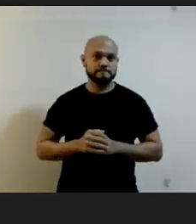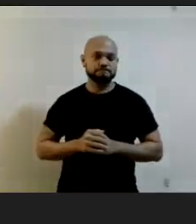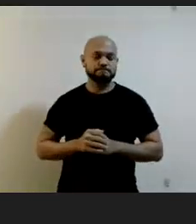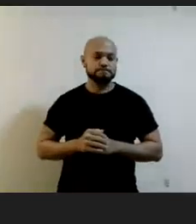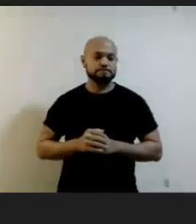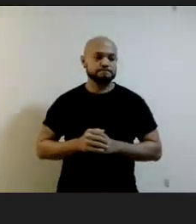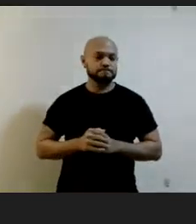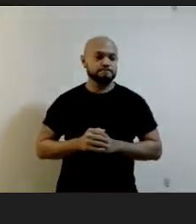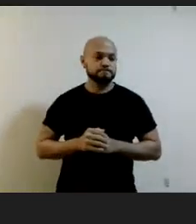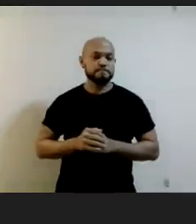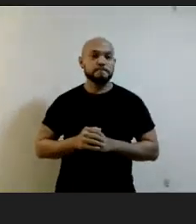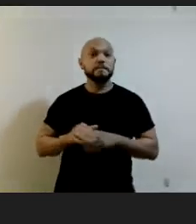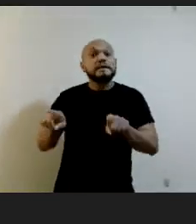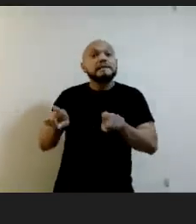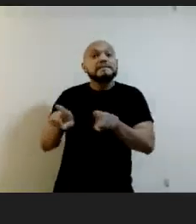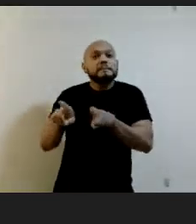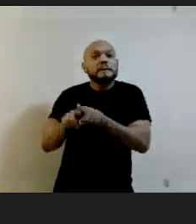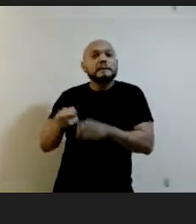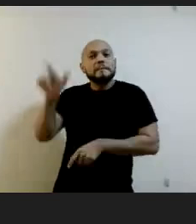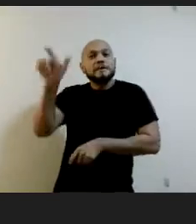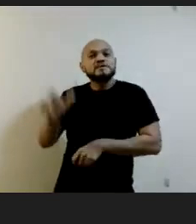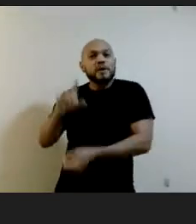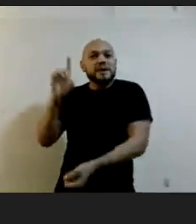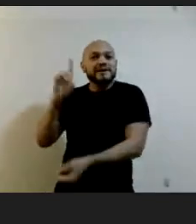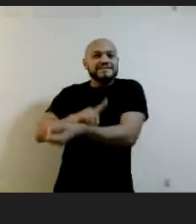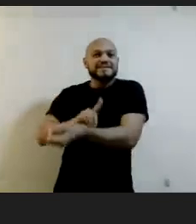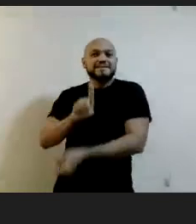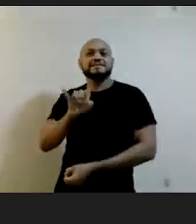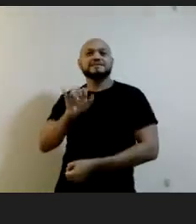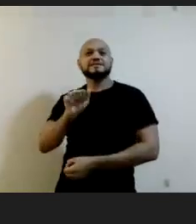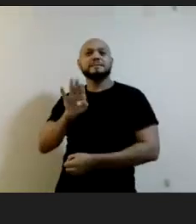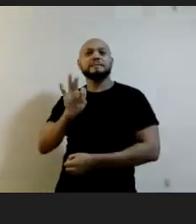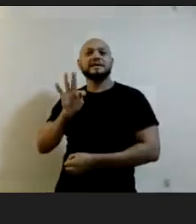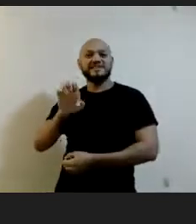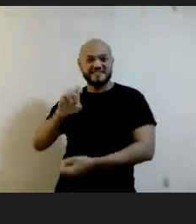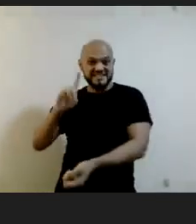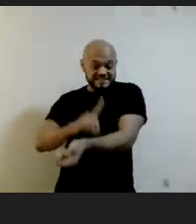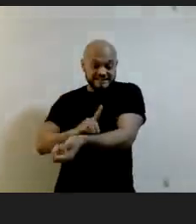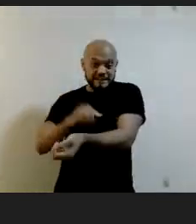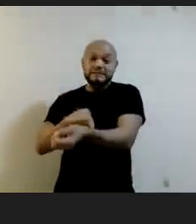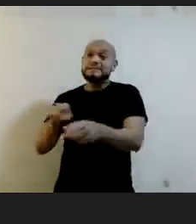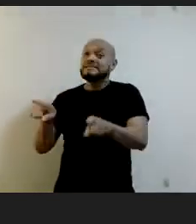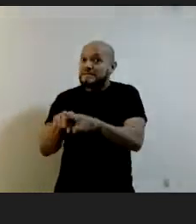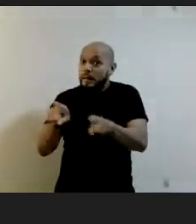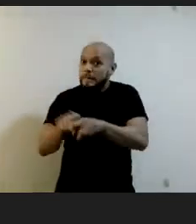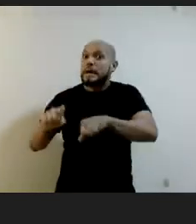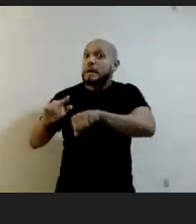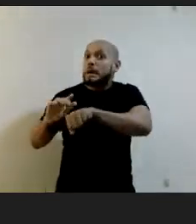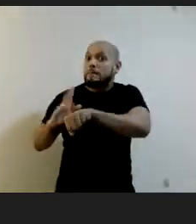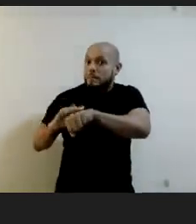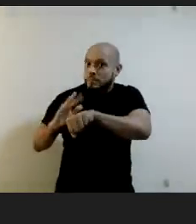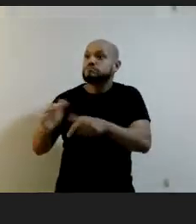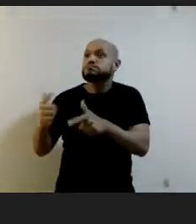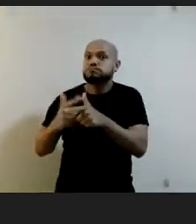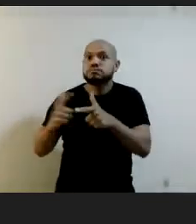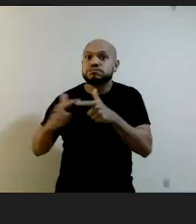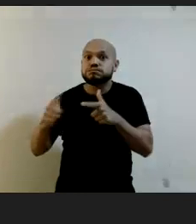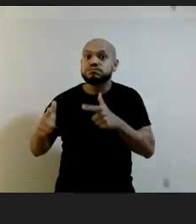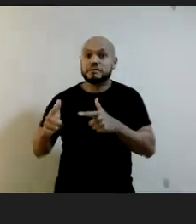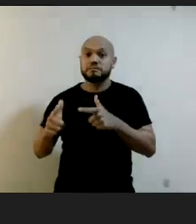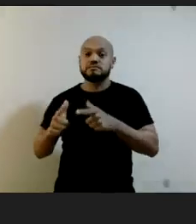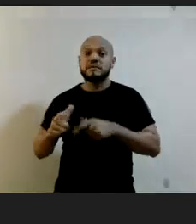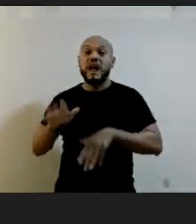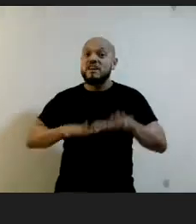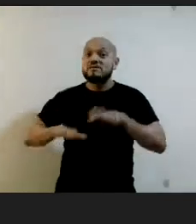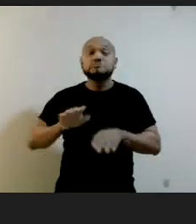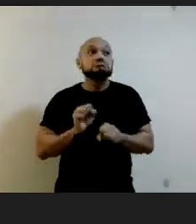O diabetes também é outro assassino silencioso. O quadro clínico do